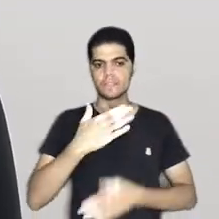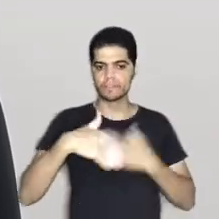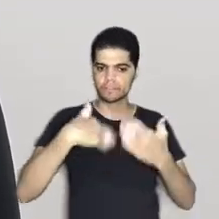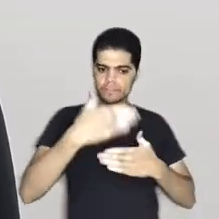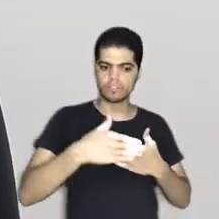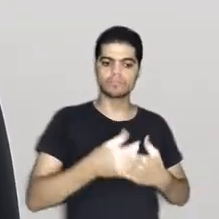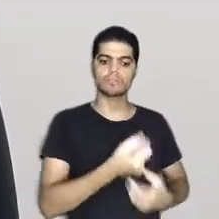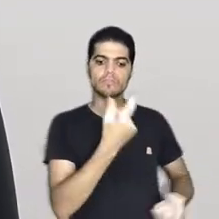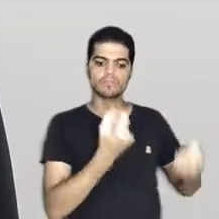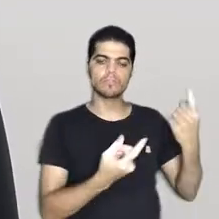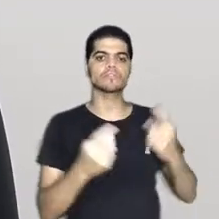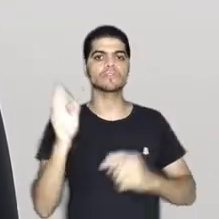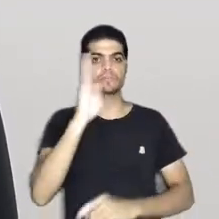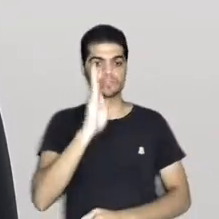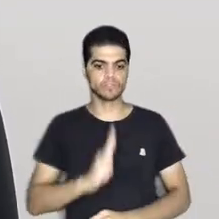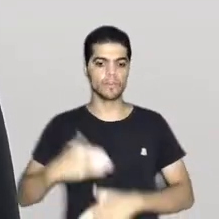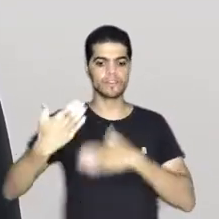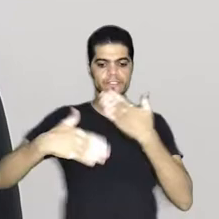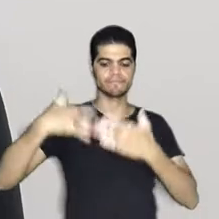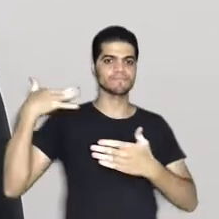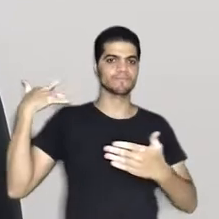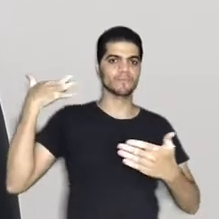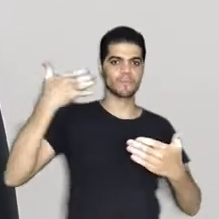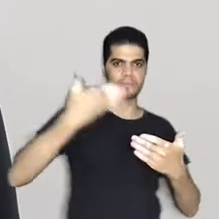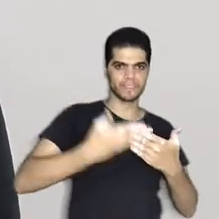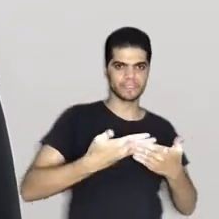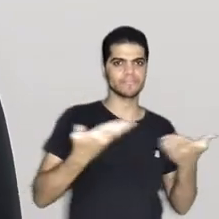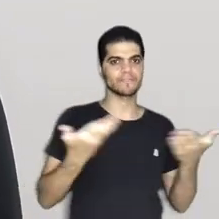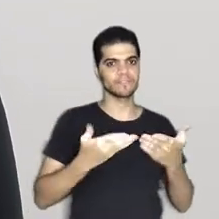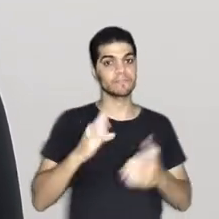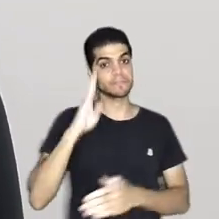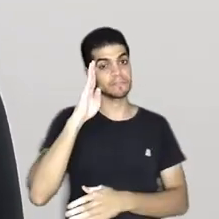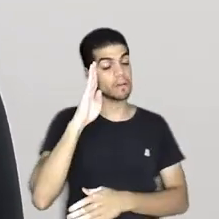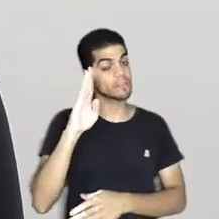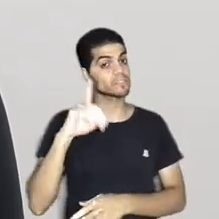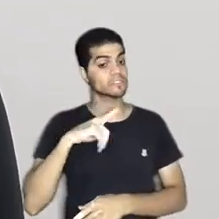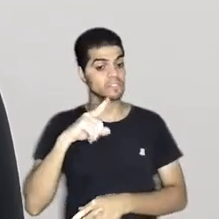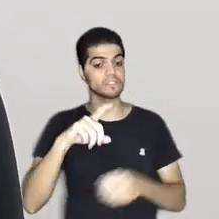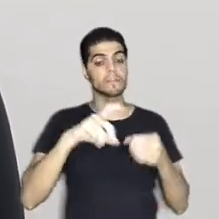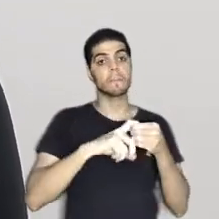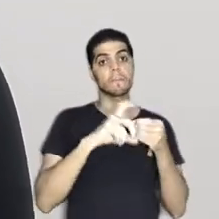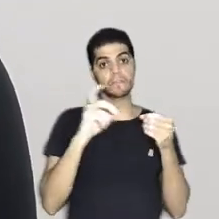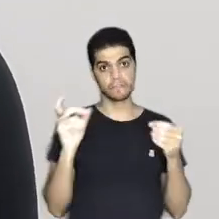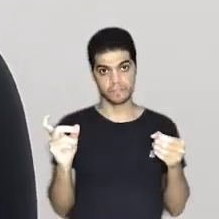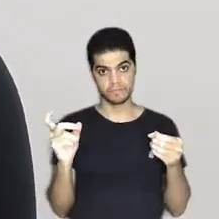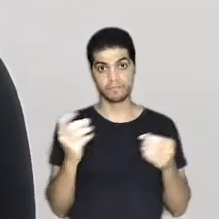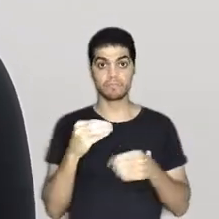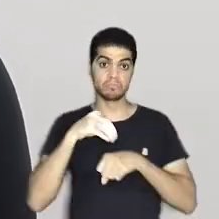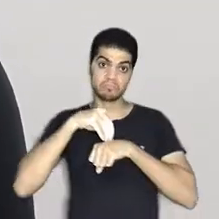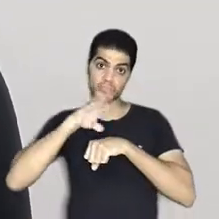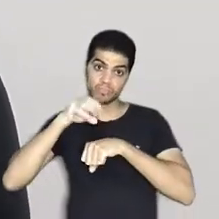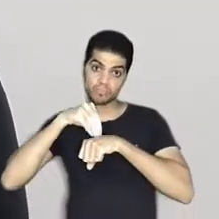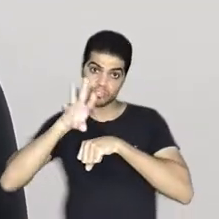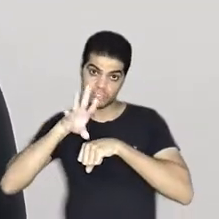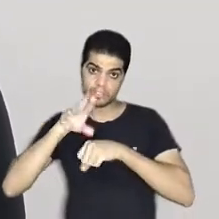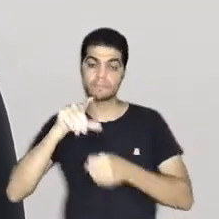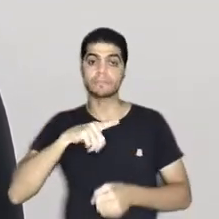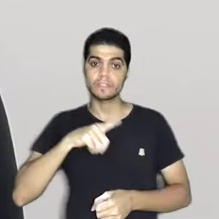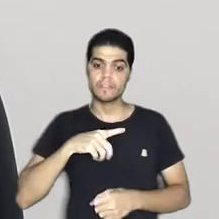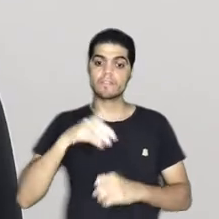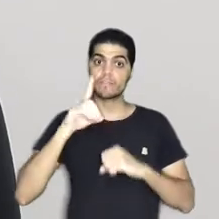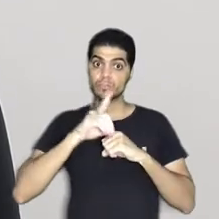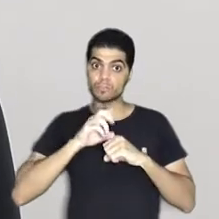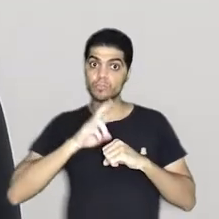seus muitos momentos da história do Brasil, principalmente no caso da independência, a sugestão é a